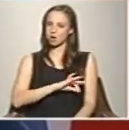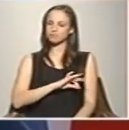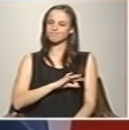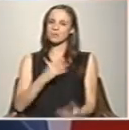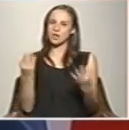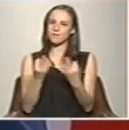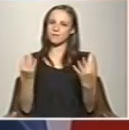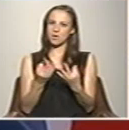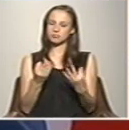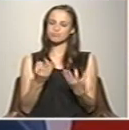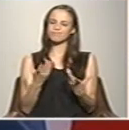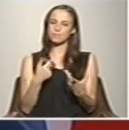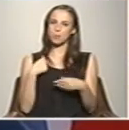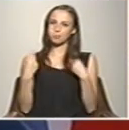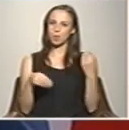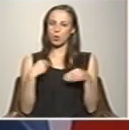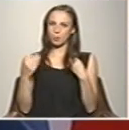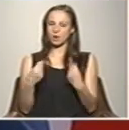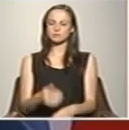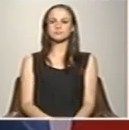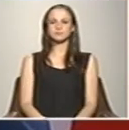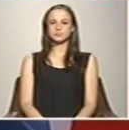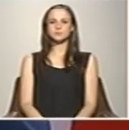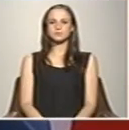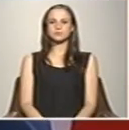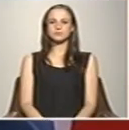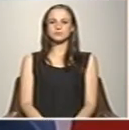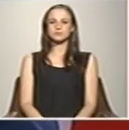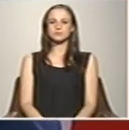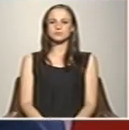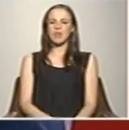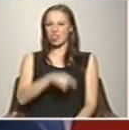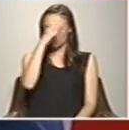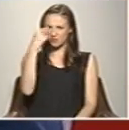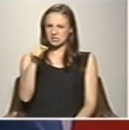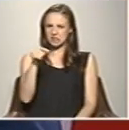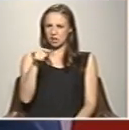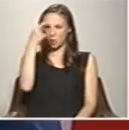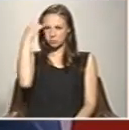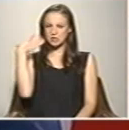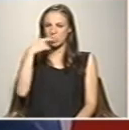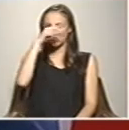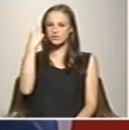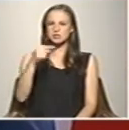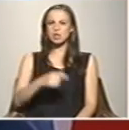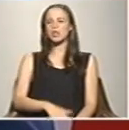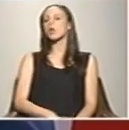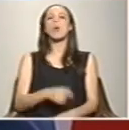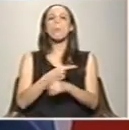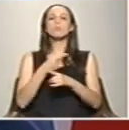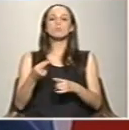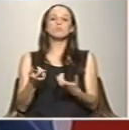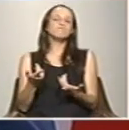E a forma como eles foram cortados também. Sim, é claramente, é difícil de compreender que chegando ao final da